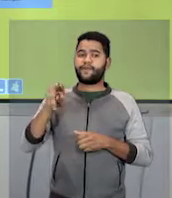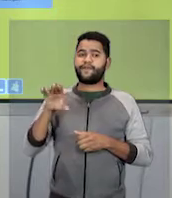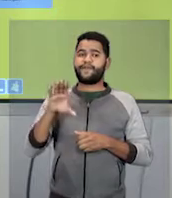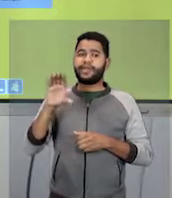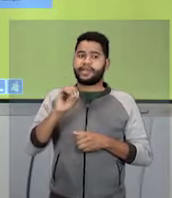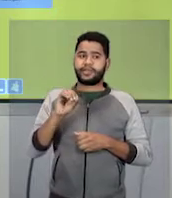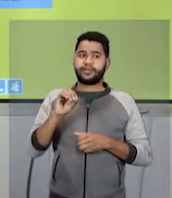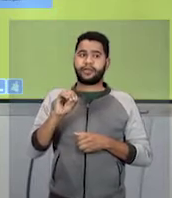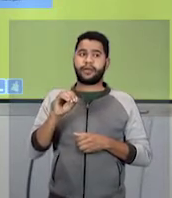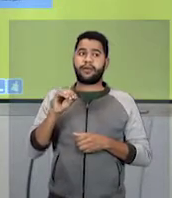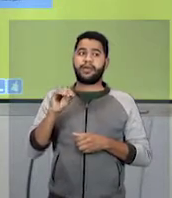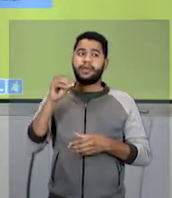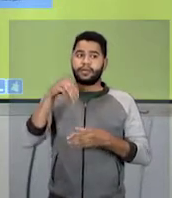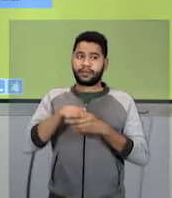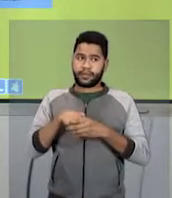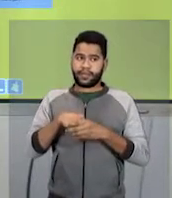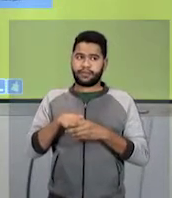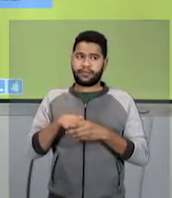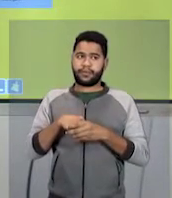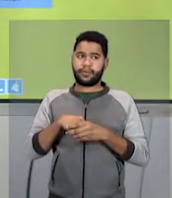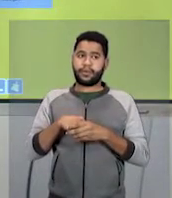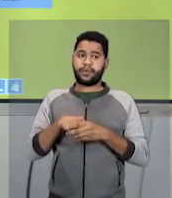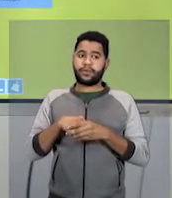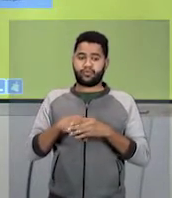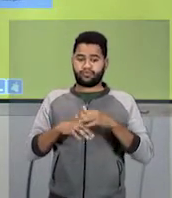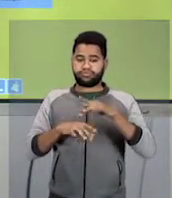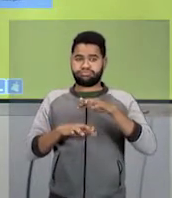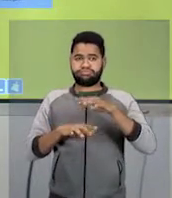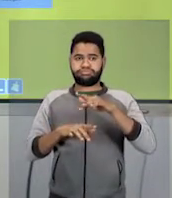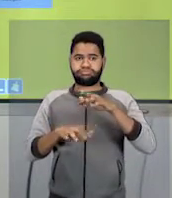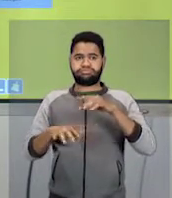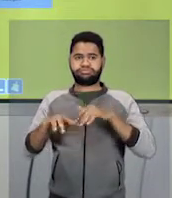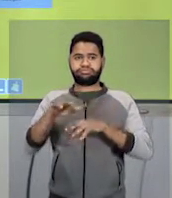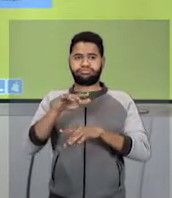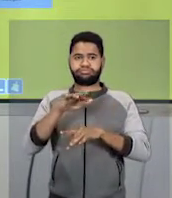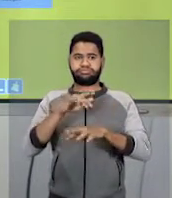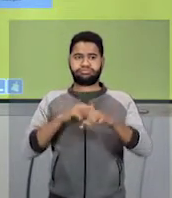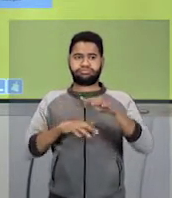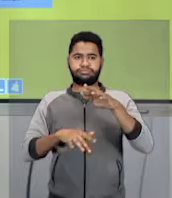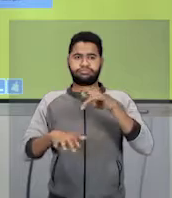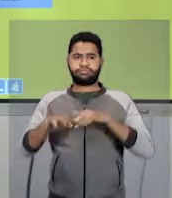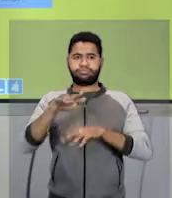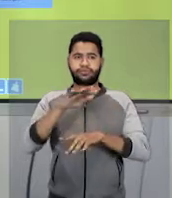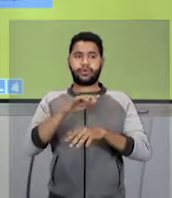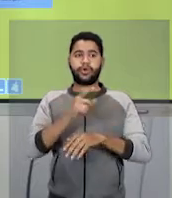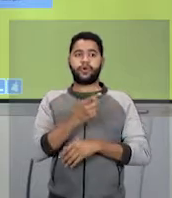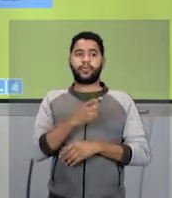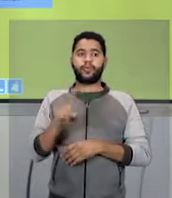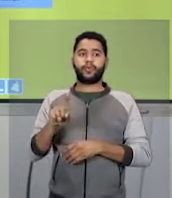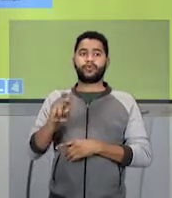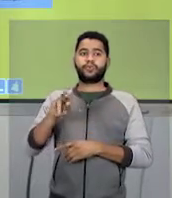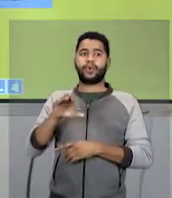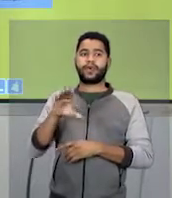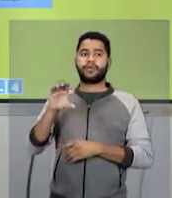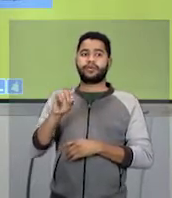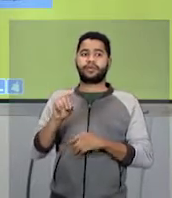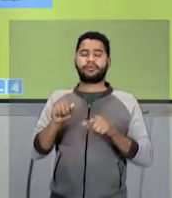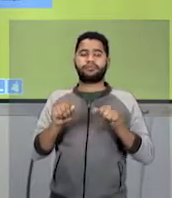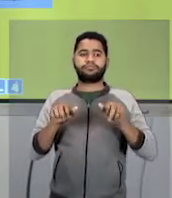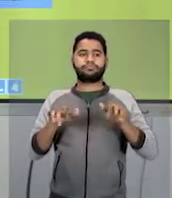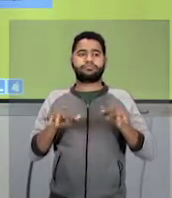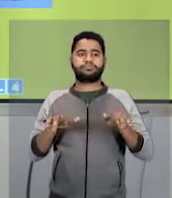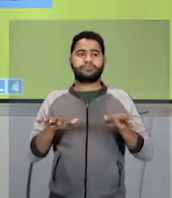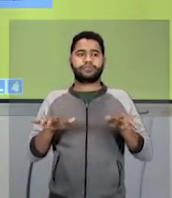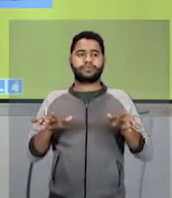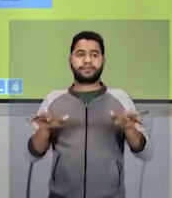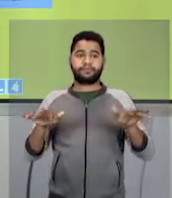ali dentro daquela panela, dentro do líquido que tiver ali dentro. E por último, a radiação térmica, porque se